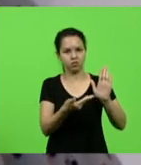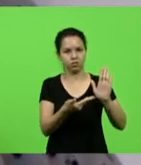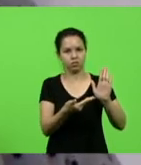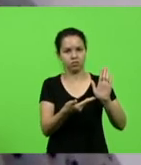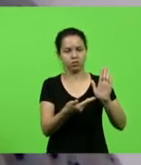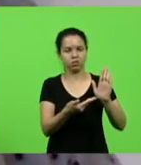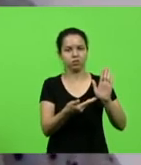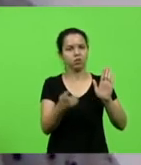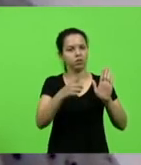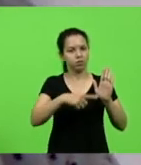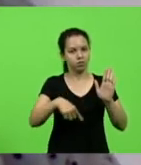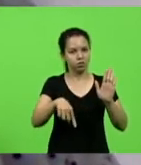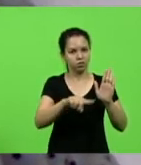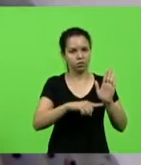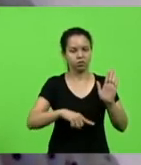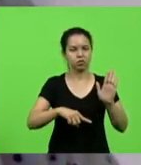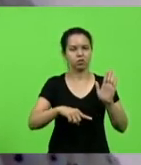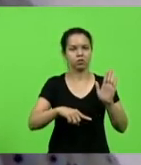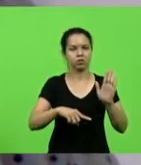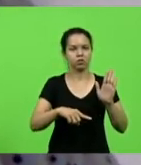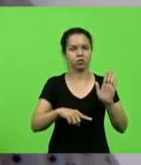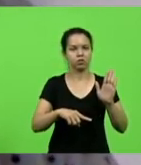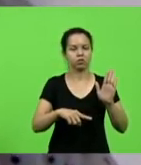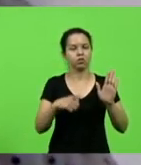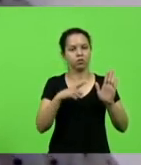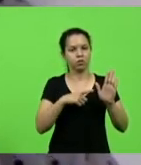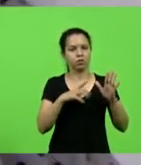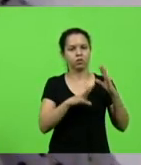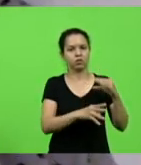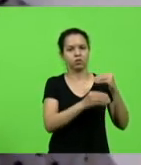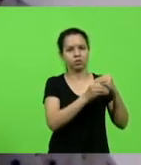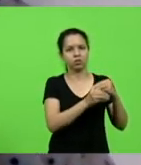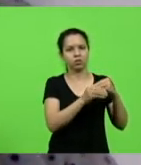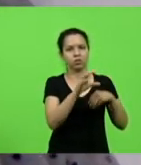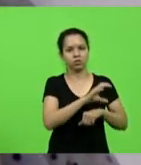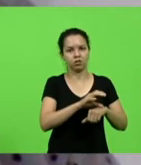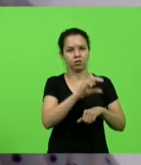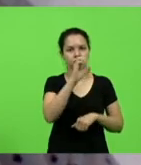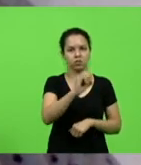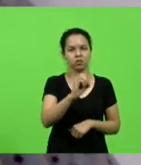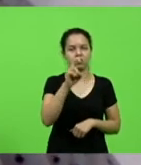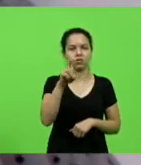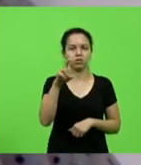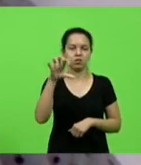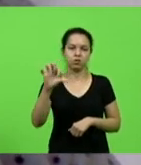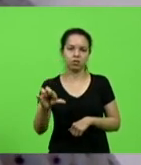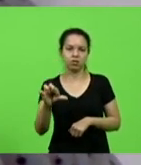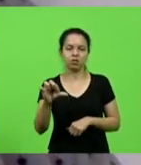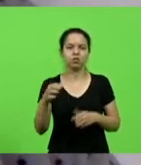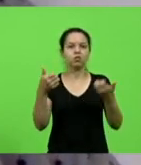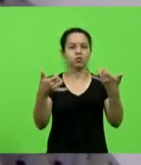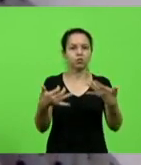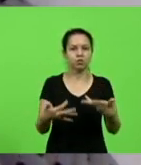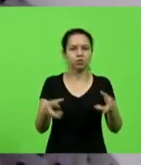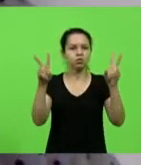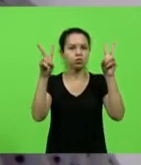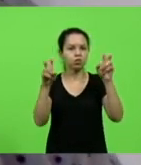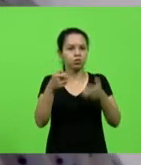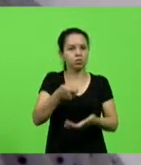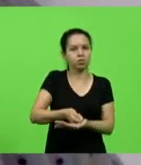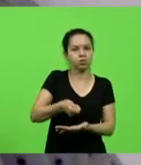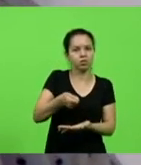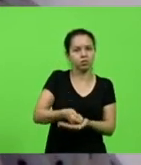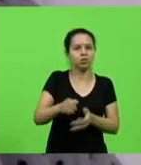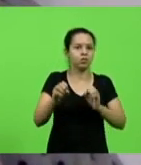a emenda constitucional 059, que fala da obrigatoriedade do